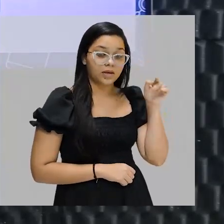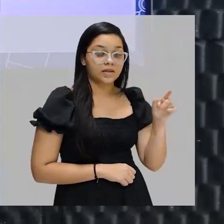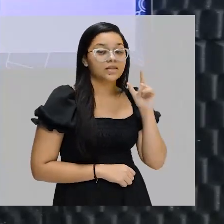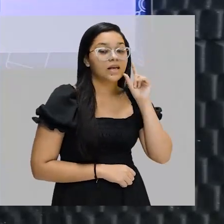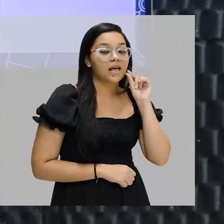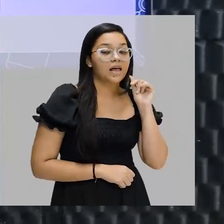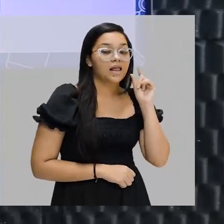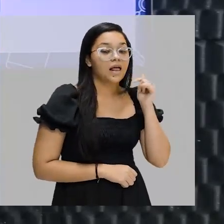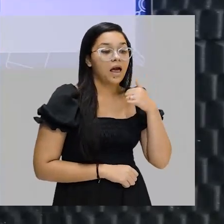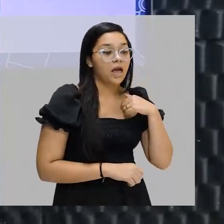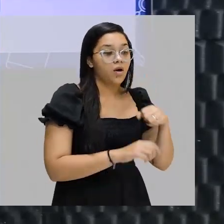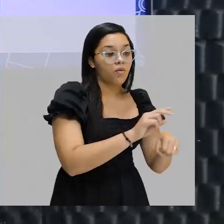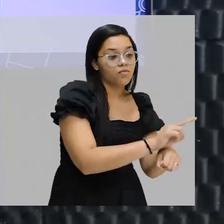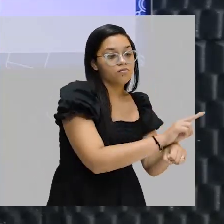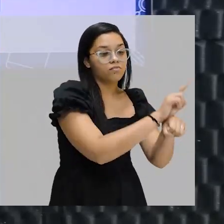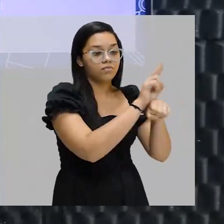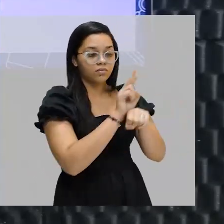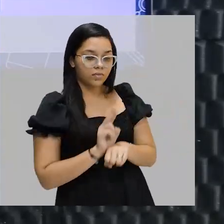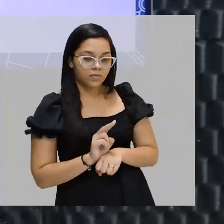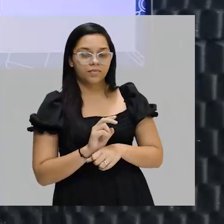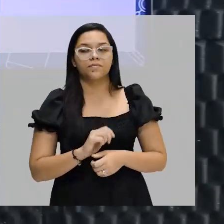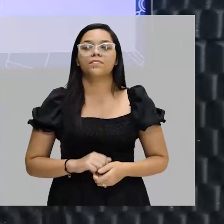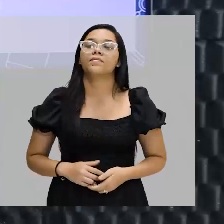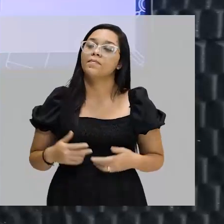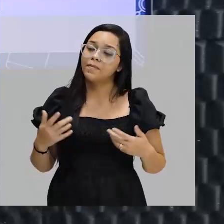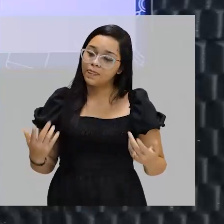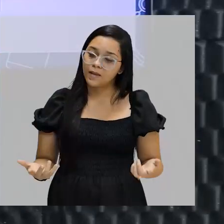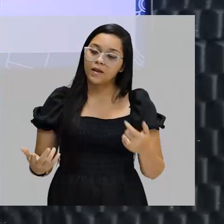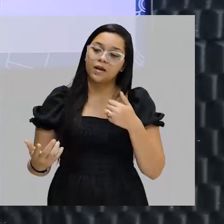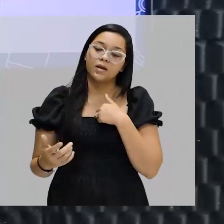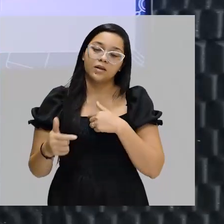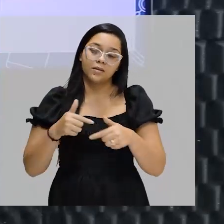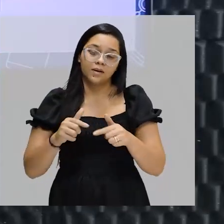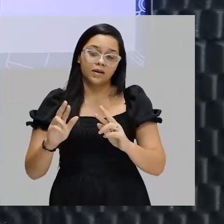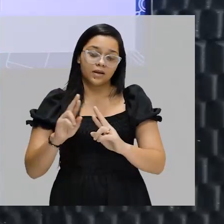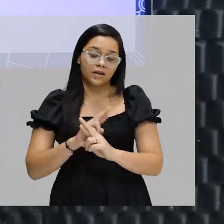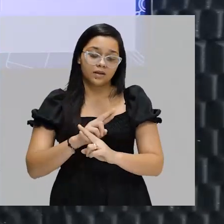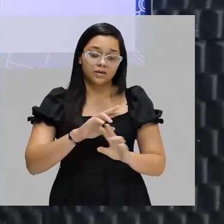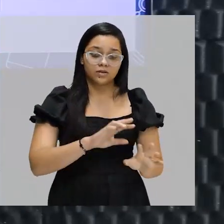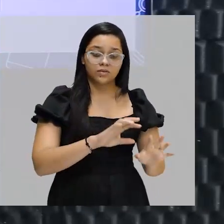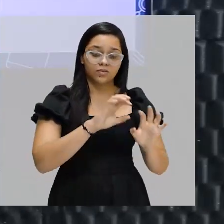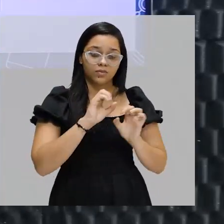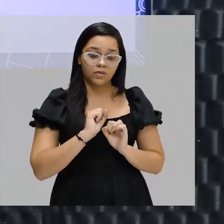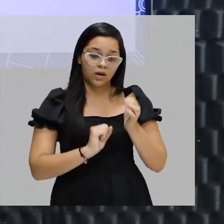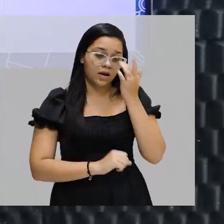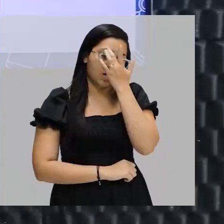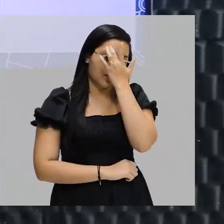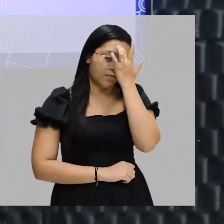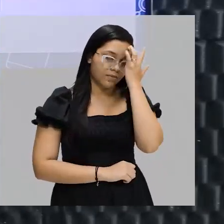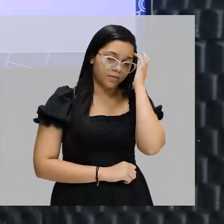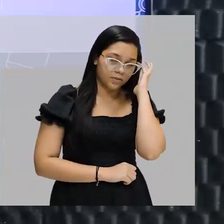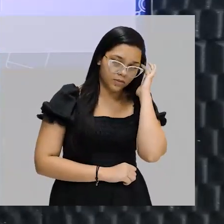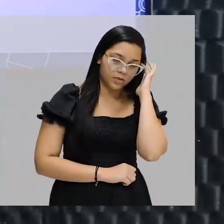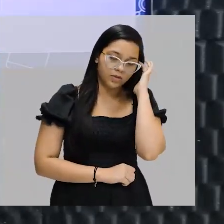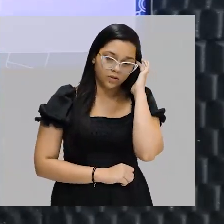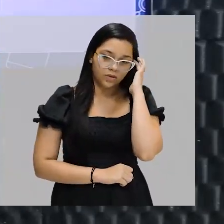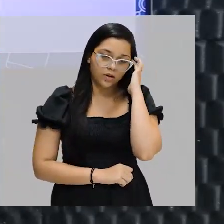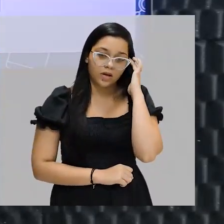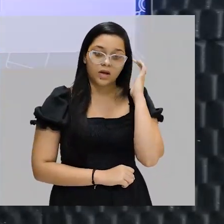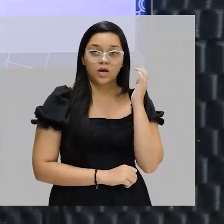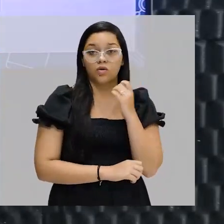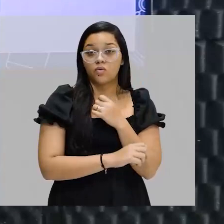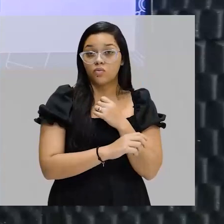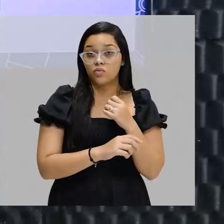cujo lápis eu peguei emprestado. Observe que eu trabalho com a relação de posse. Uma pessoa é o